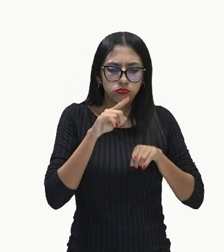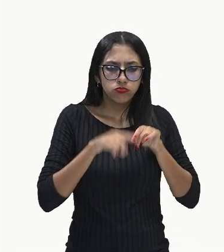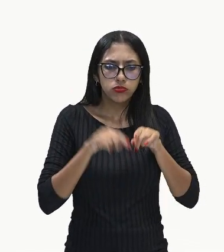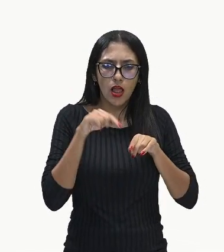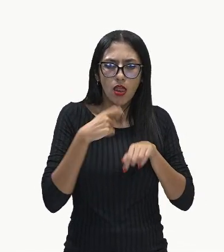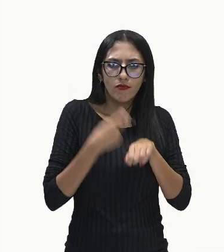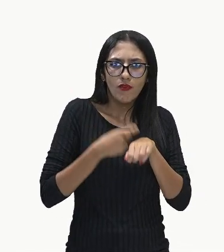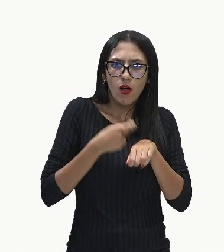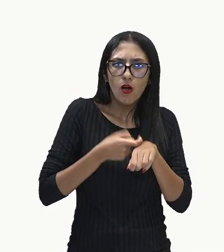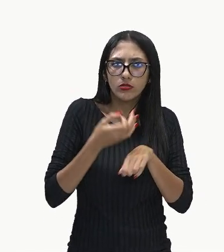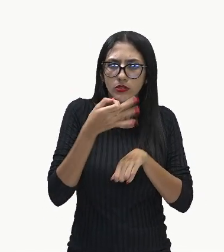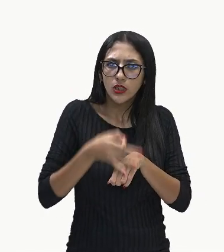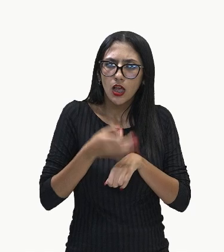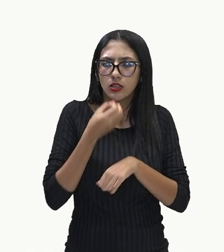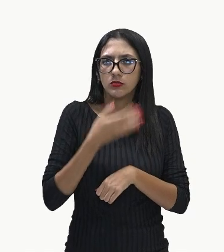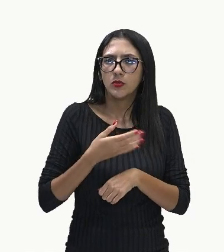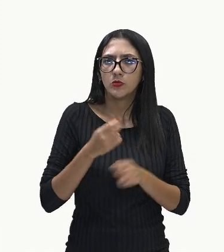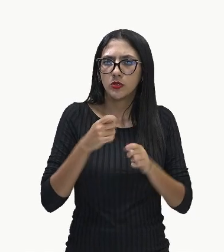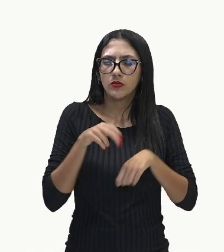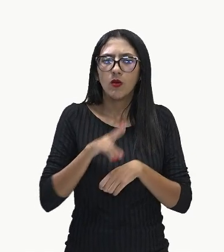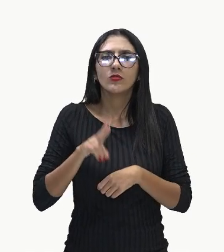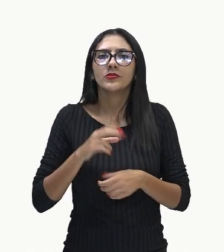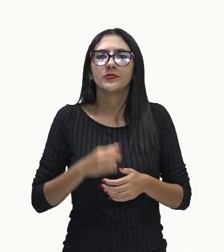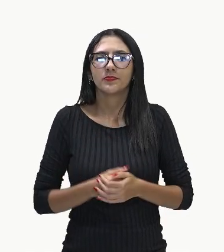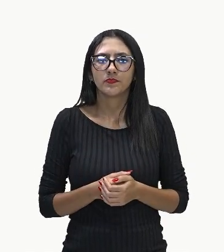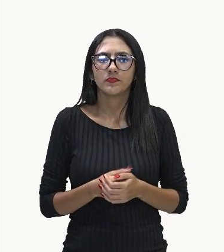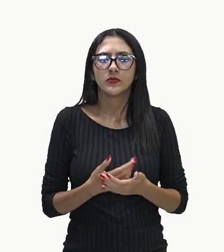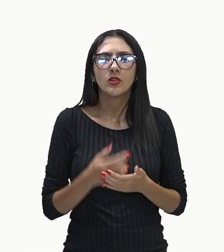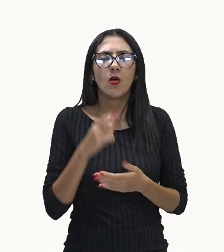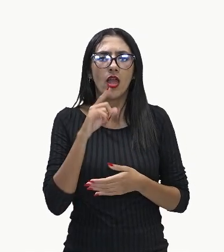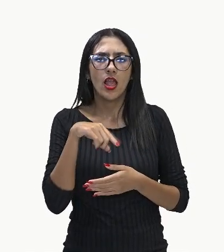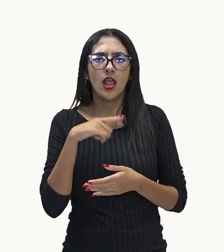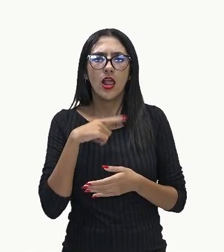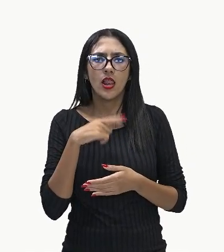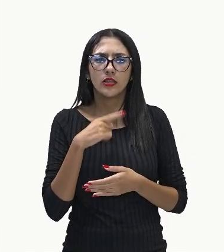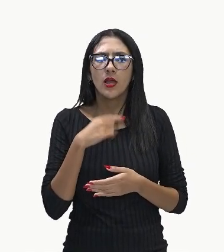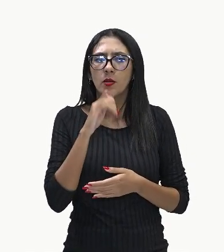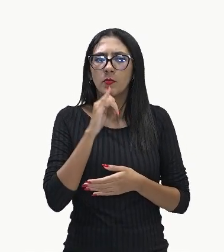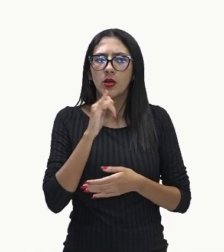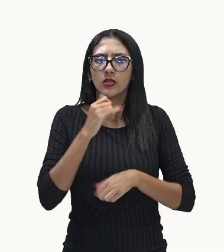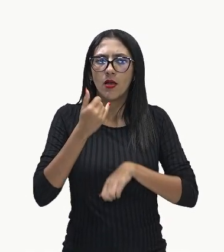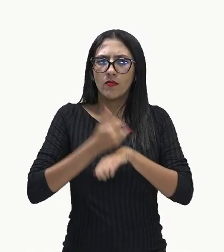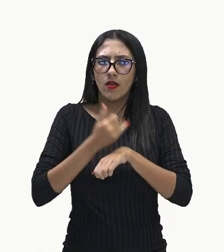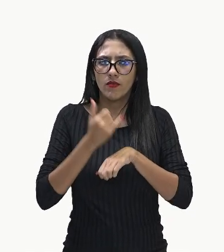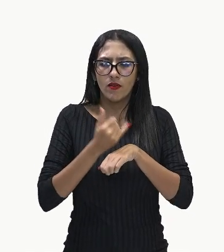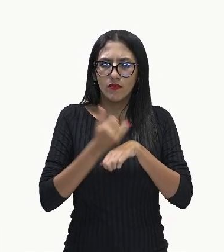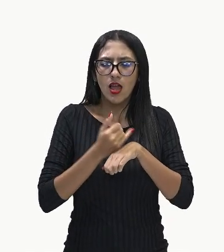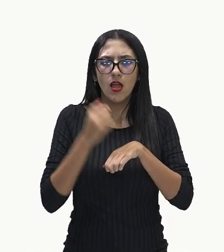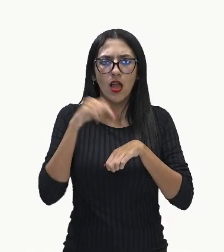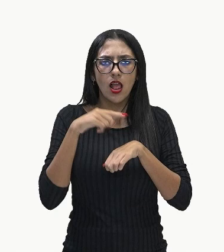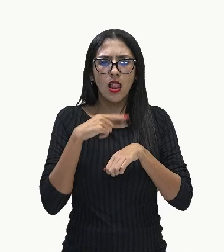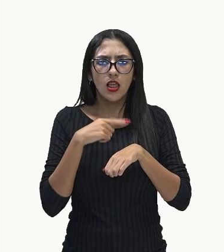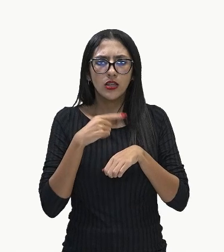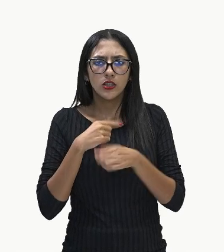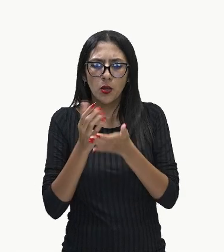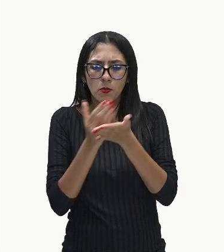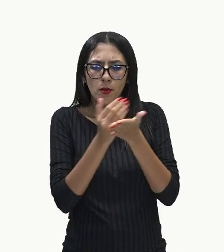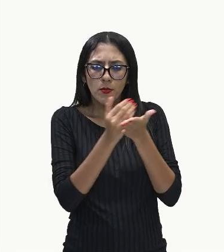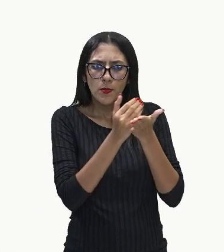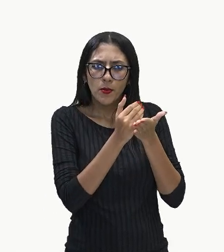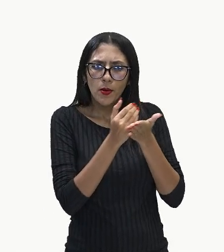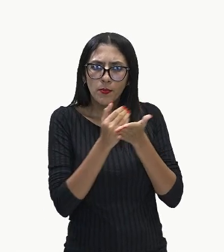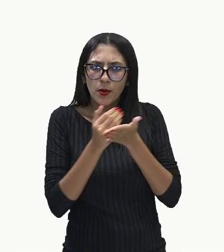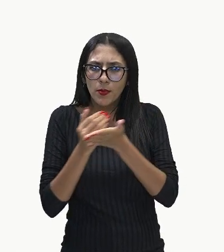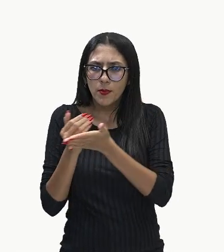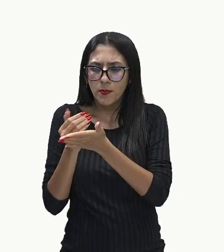dessa pesquisa, será retirado periodicamente um elemento para a amostra durante uma semana.